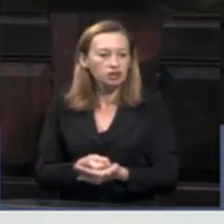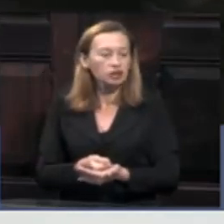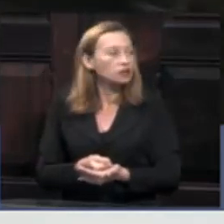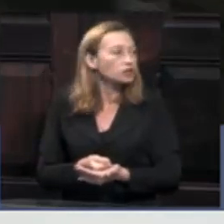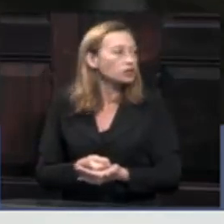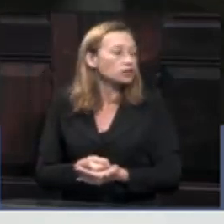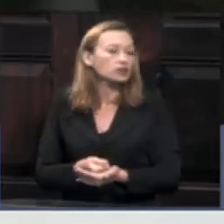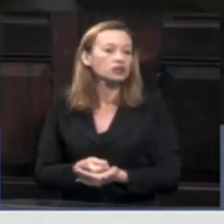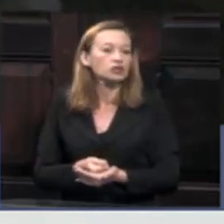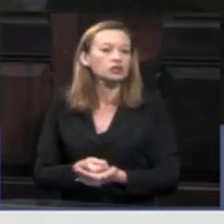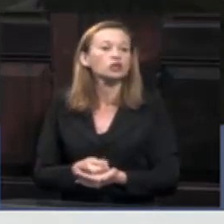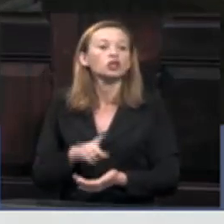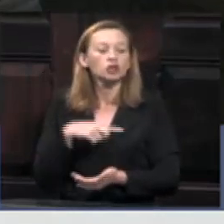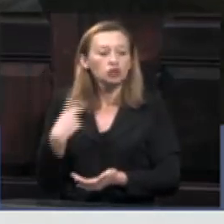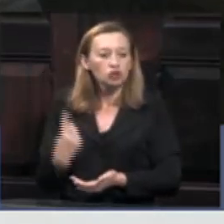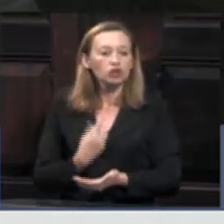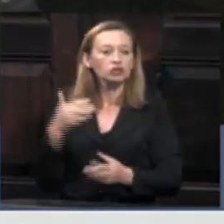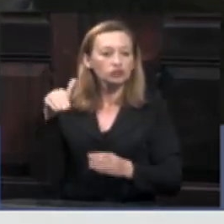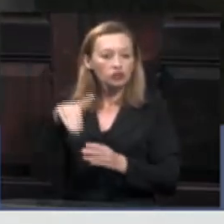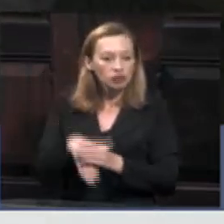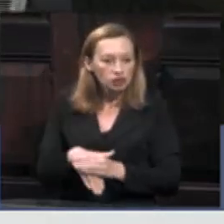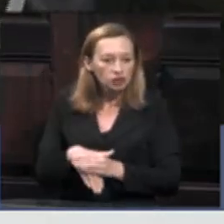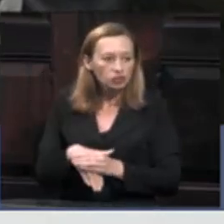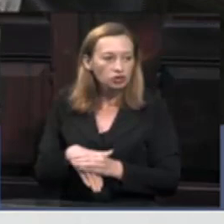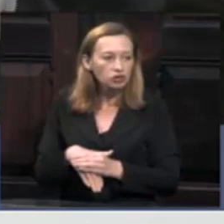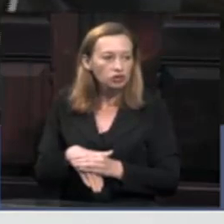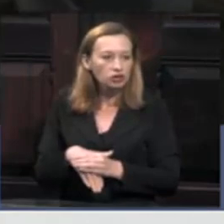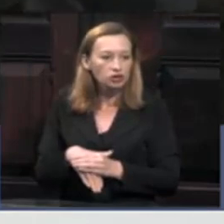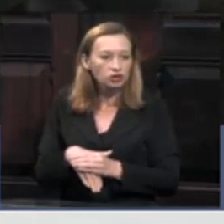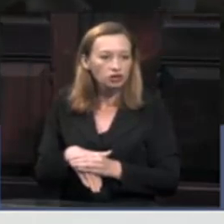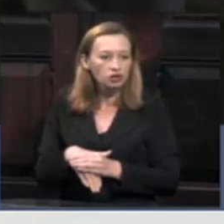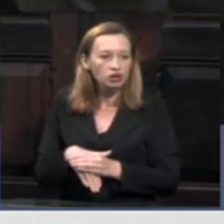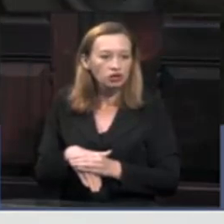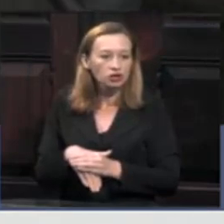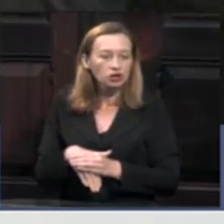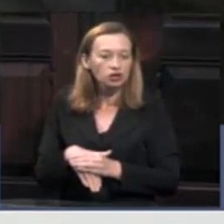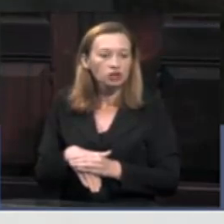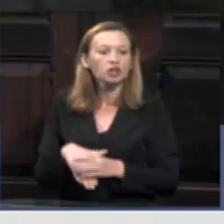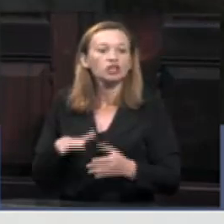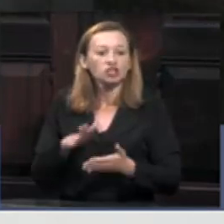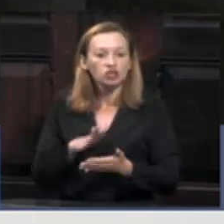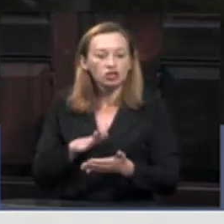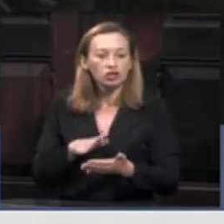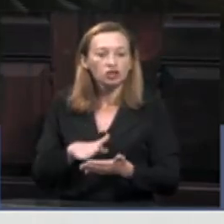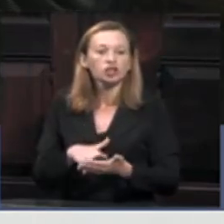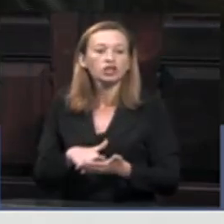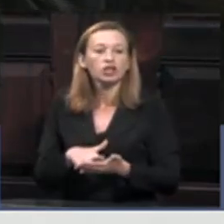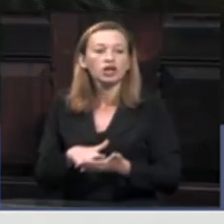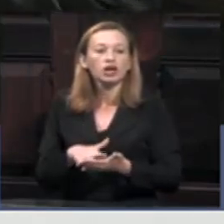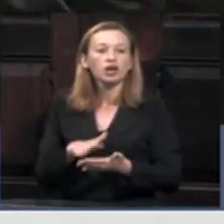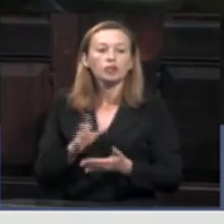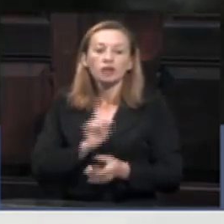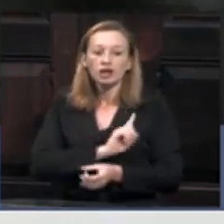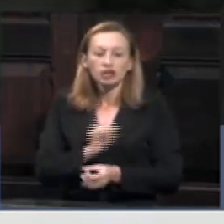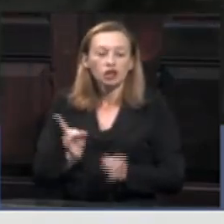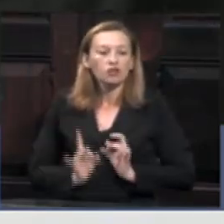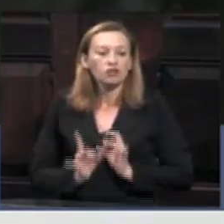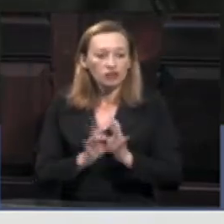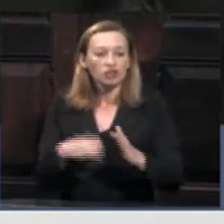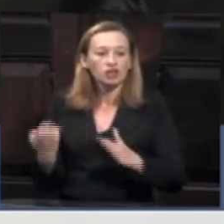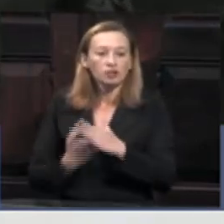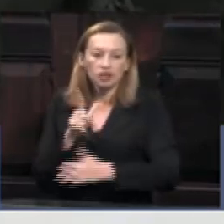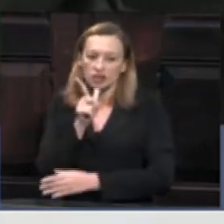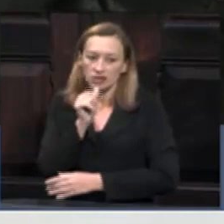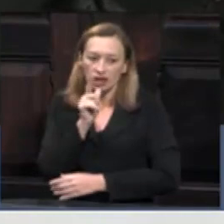maneira. Nós votamos pela SEDAI pública. Se voltar agora com a pauta da SEDAI,